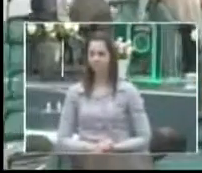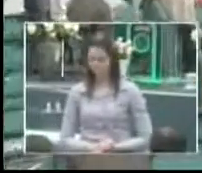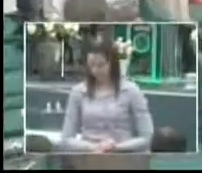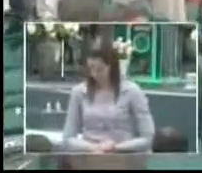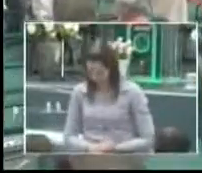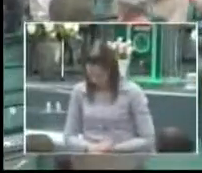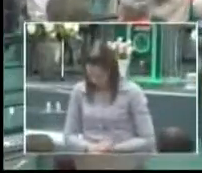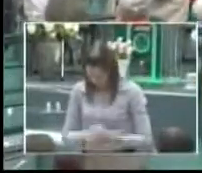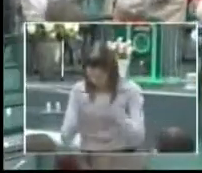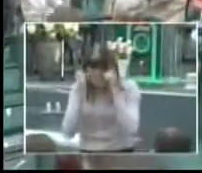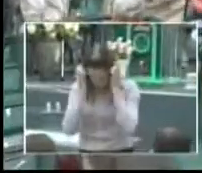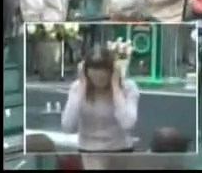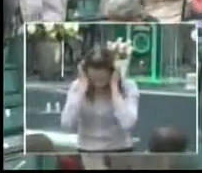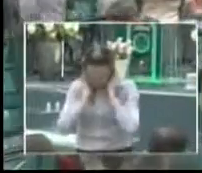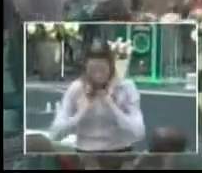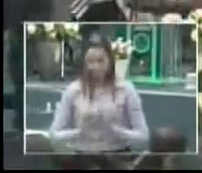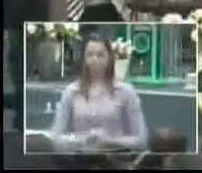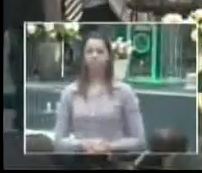Aleluia!